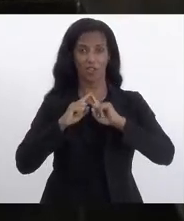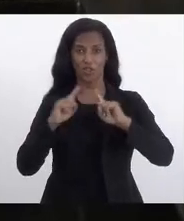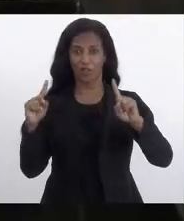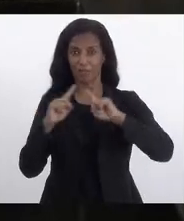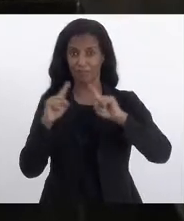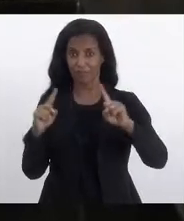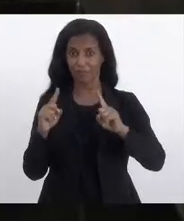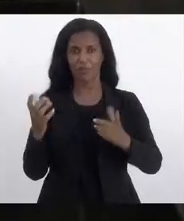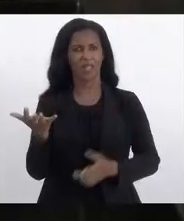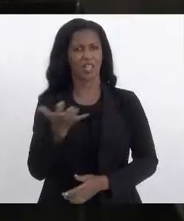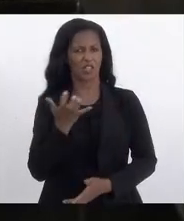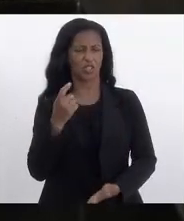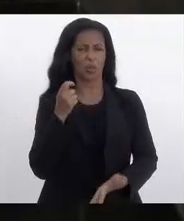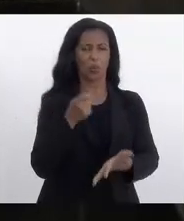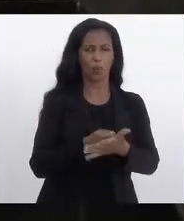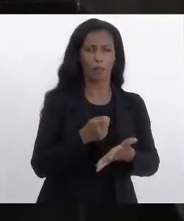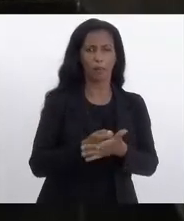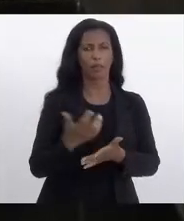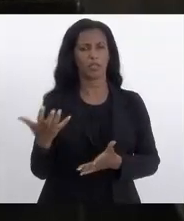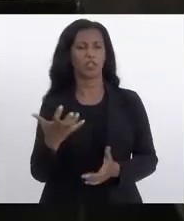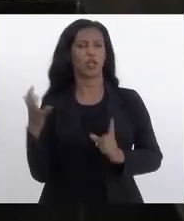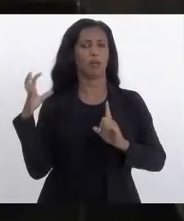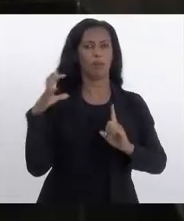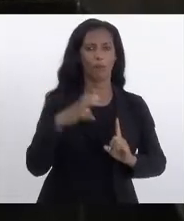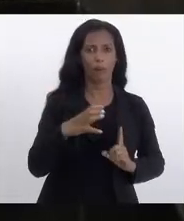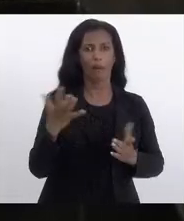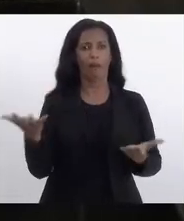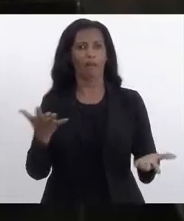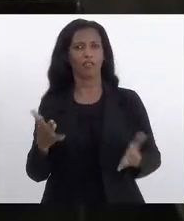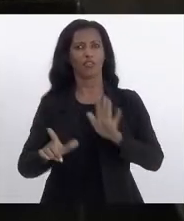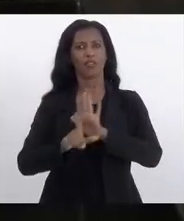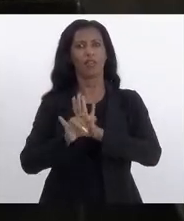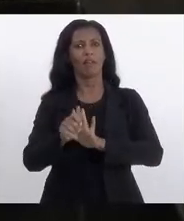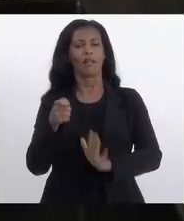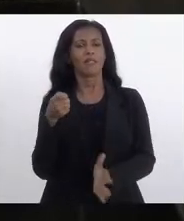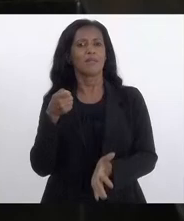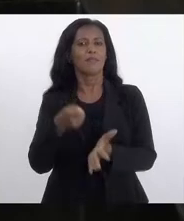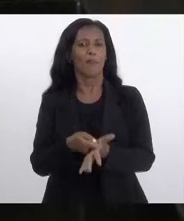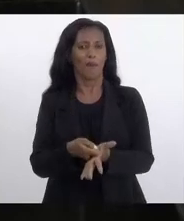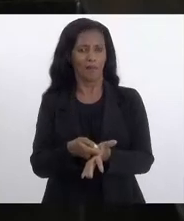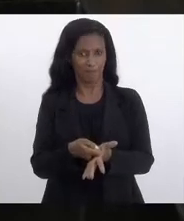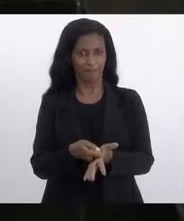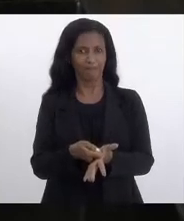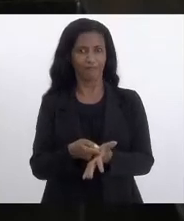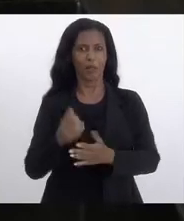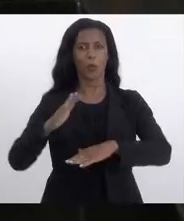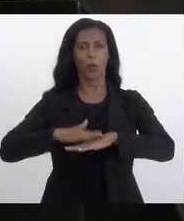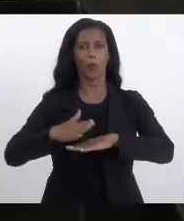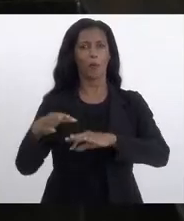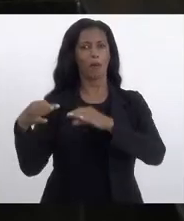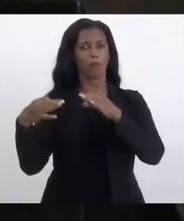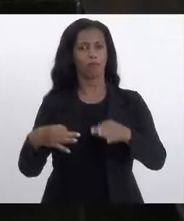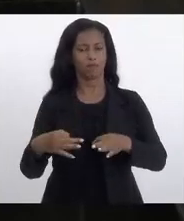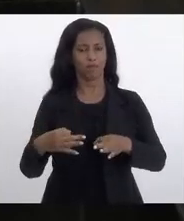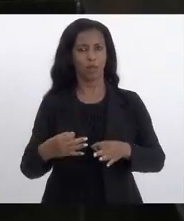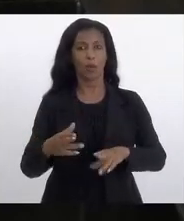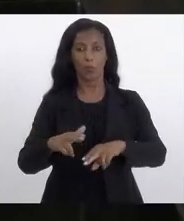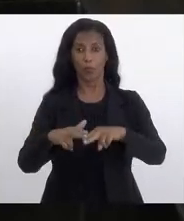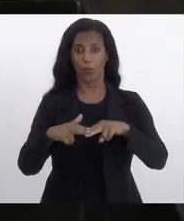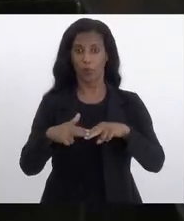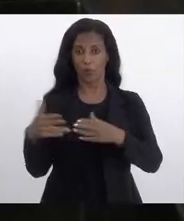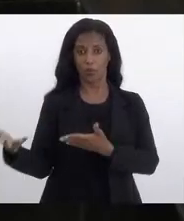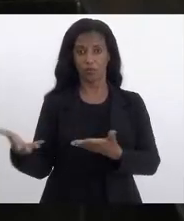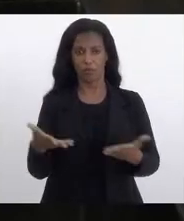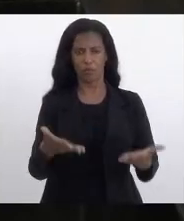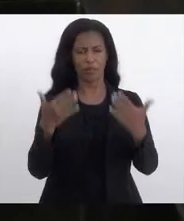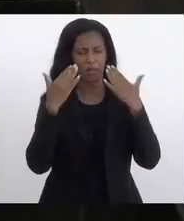gente quer punição, que a gente quer pressão, que a gente quer que a lei se imponha sobre eles com mais absoluto rigor. Por isso, faço